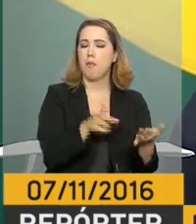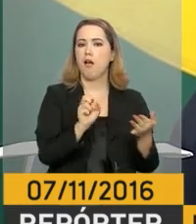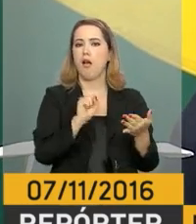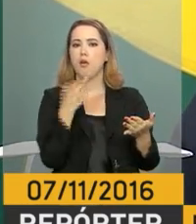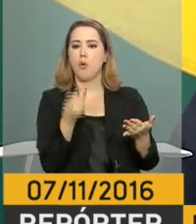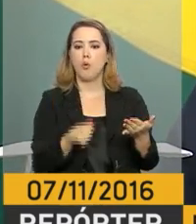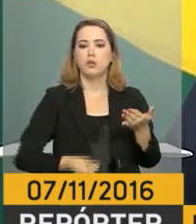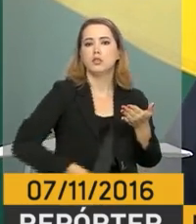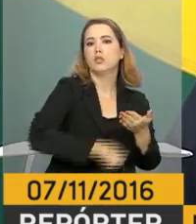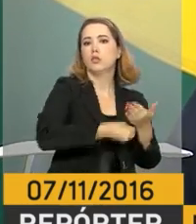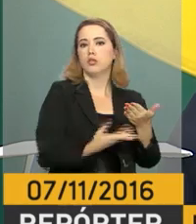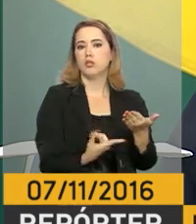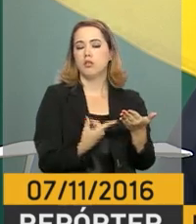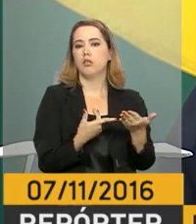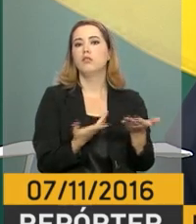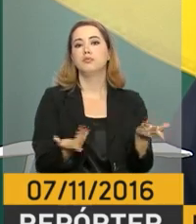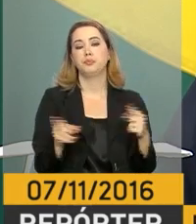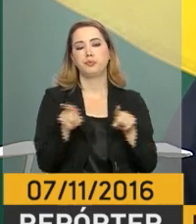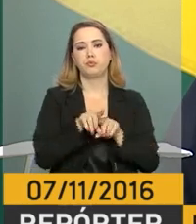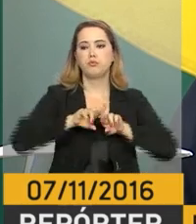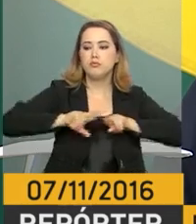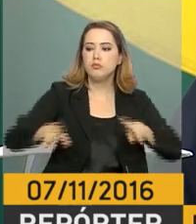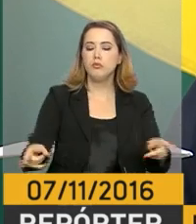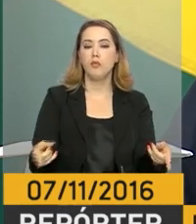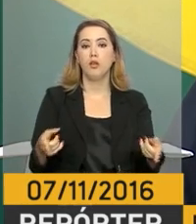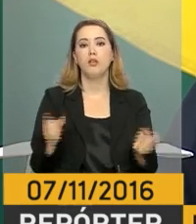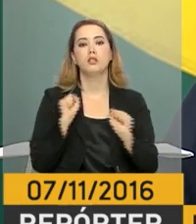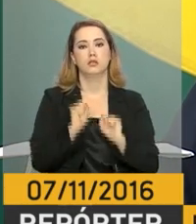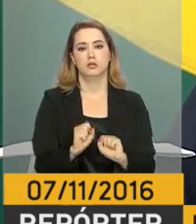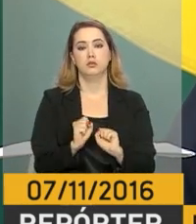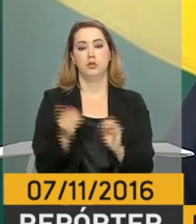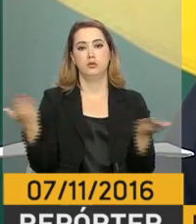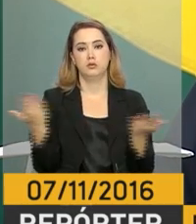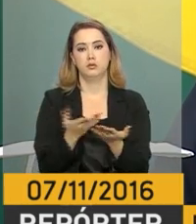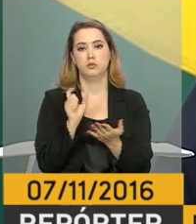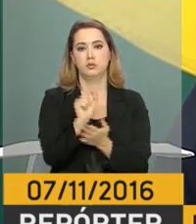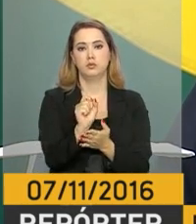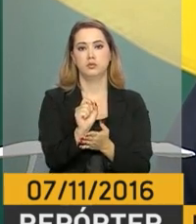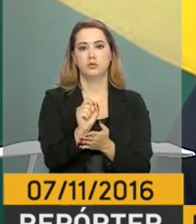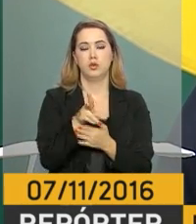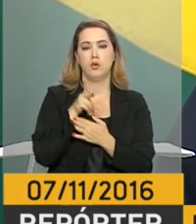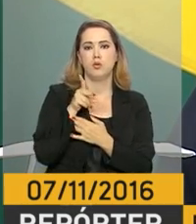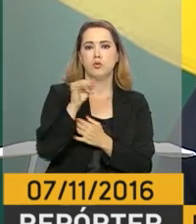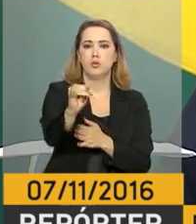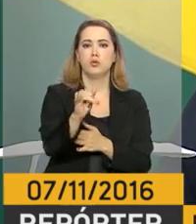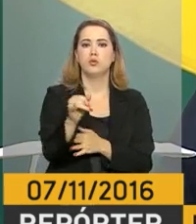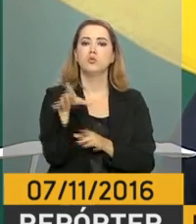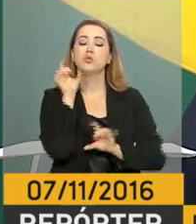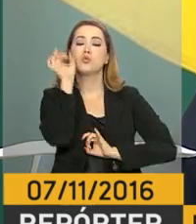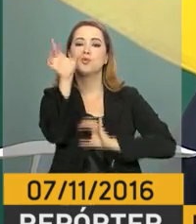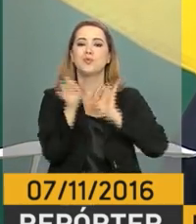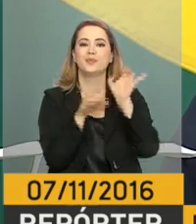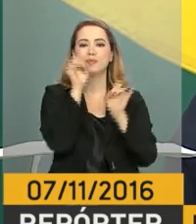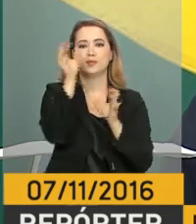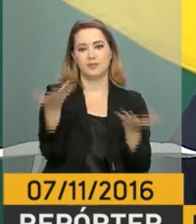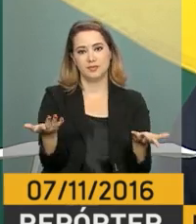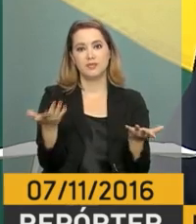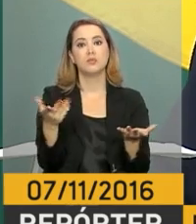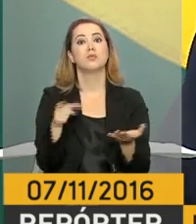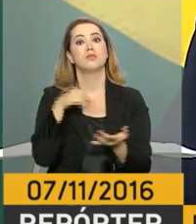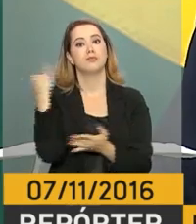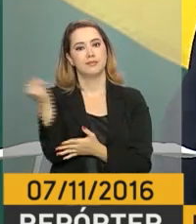acrescentar, fazer sugestões, de modo que hoje é um dia especialmente